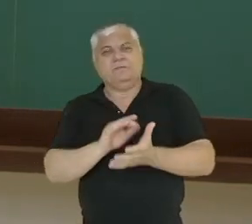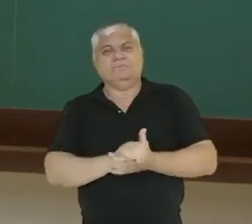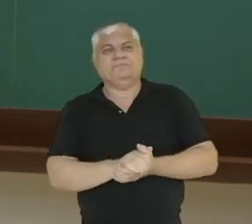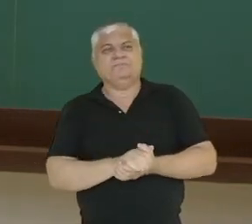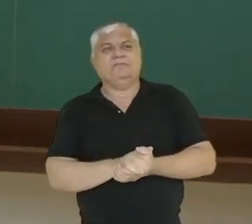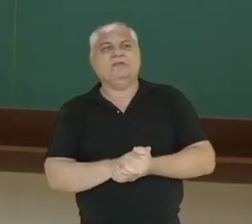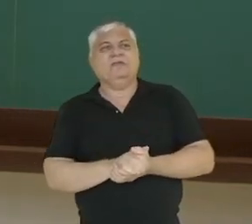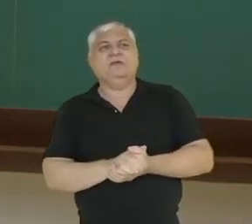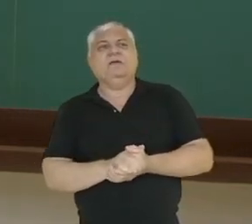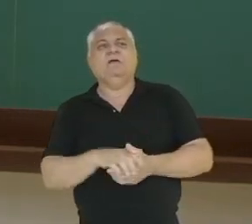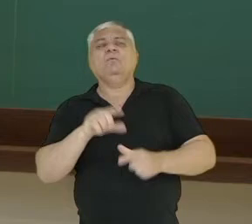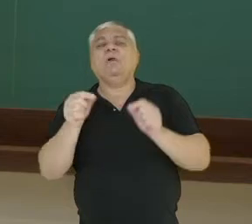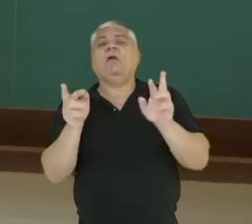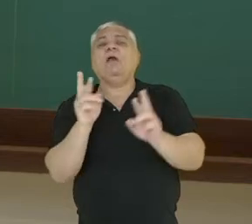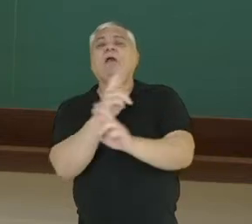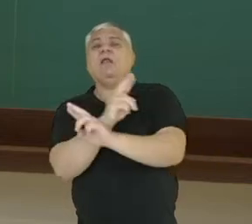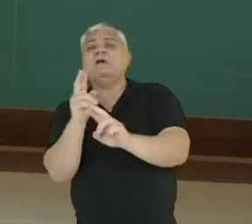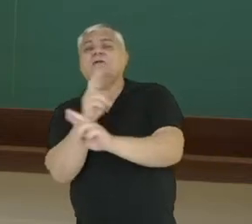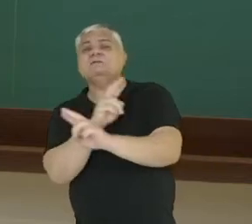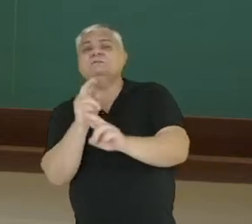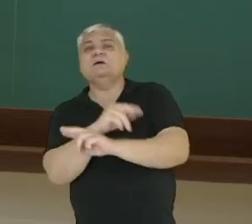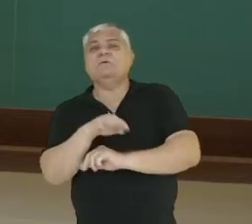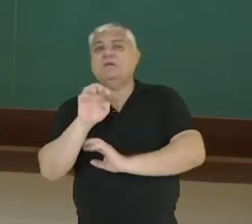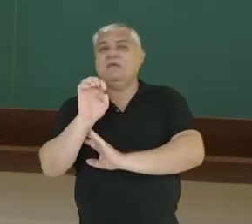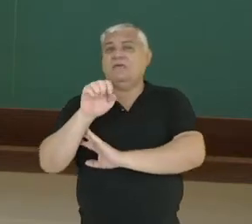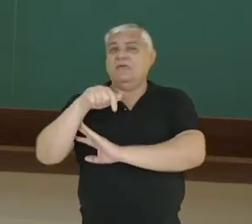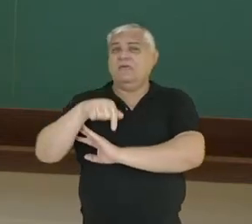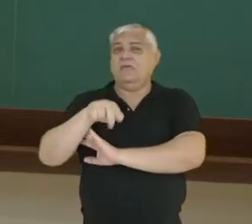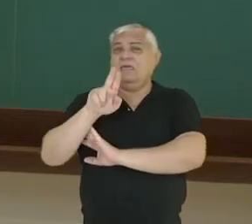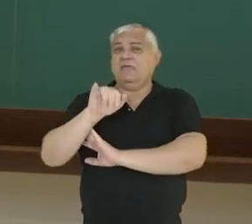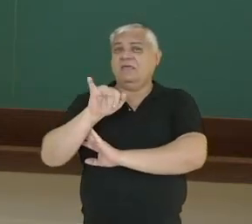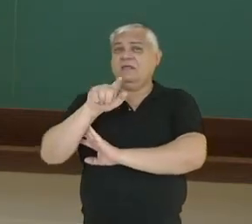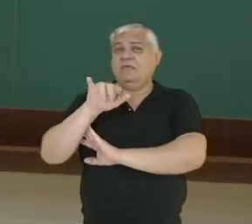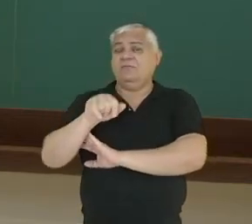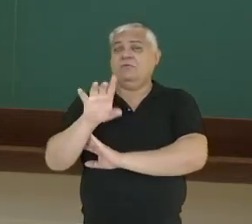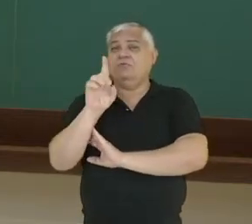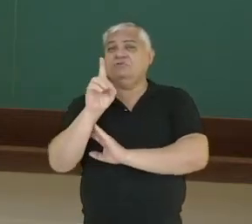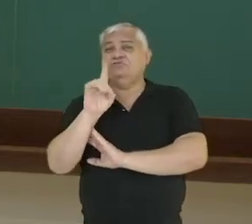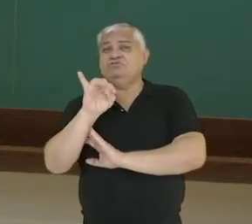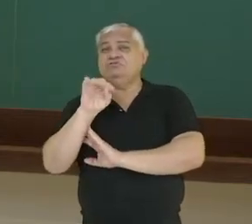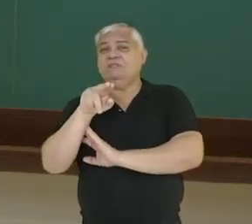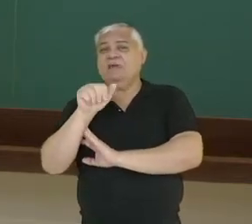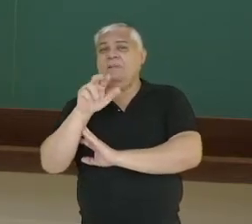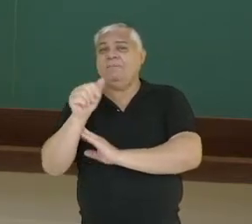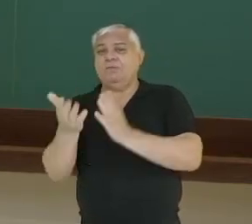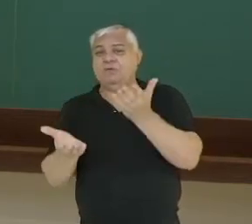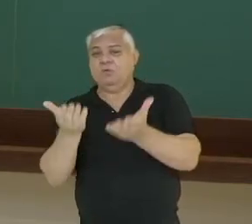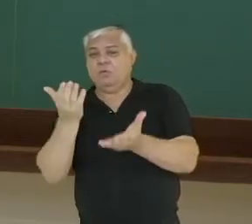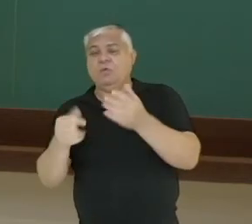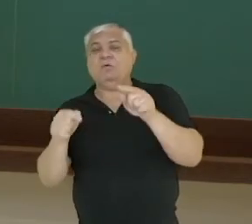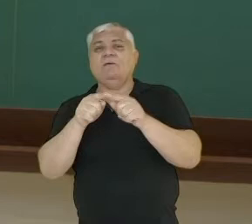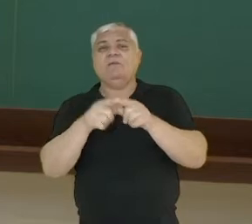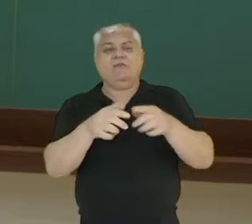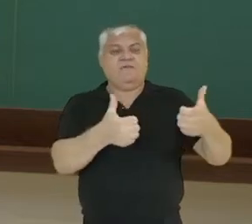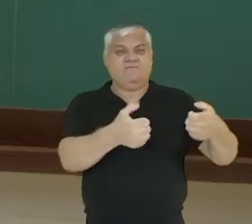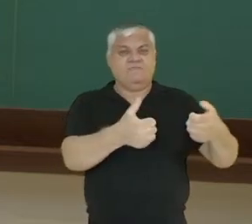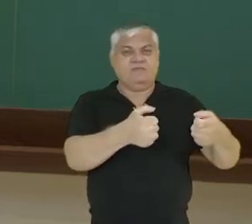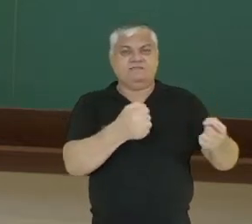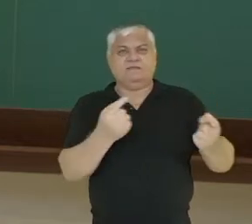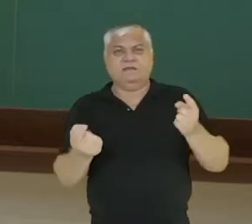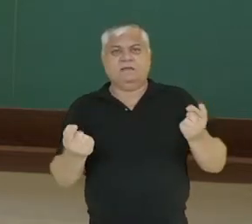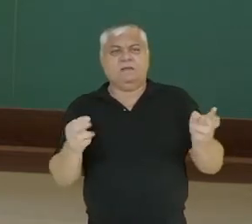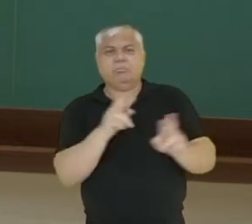que é equilíbrio? Qual é a relação do equilíbrio dinâmico com conceitos de equilíbrio da física?